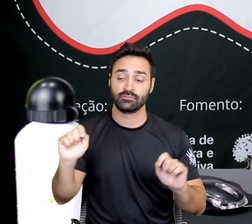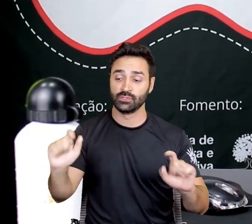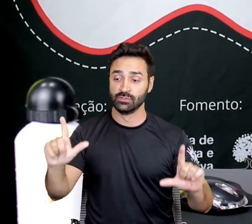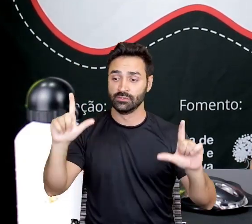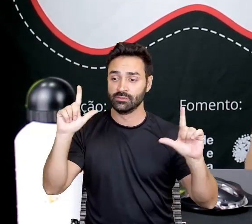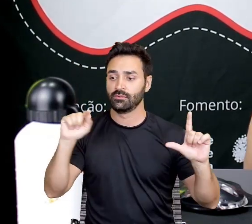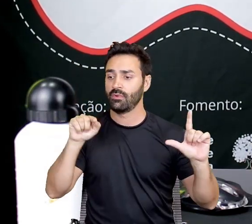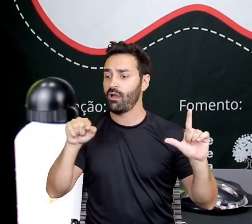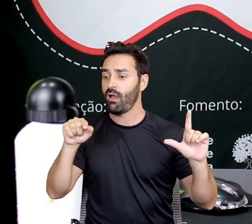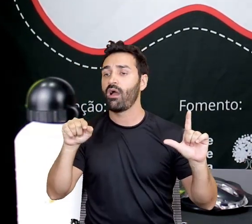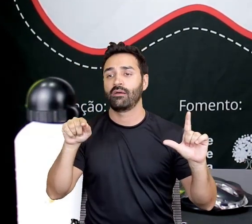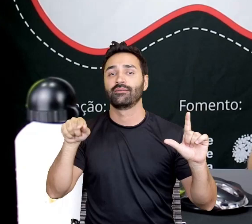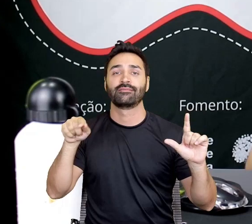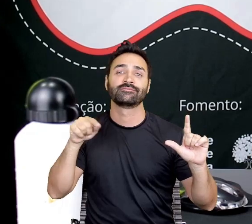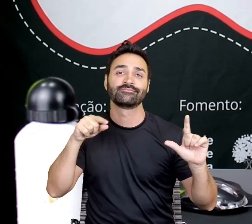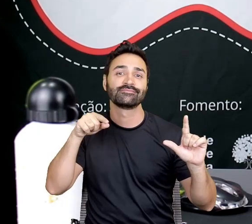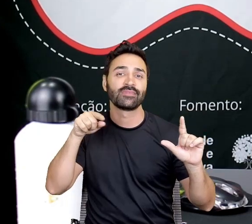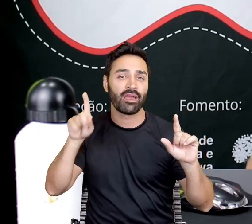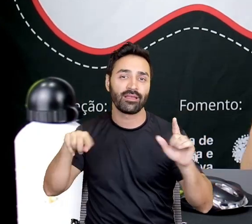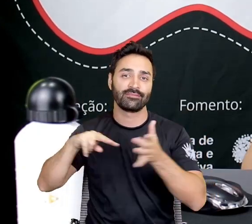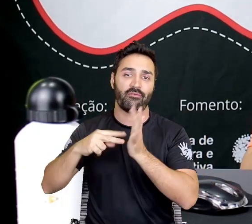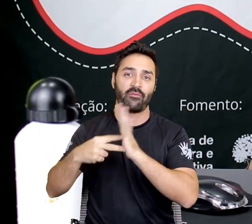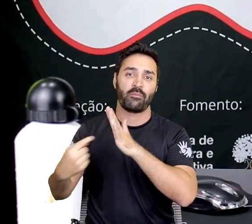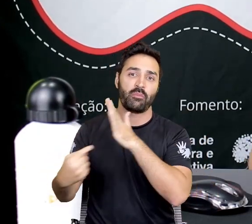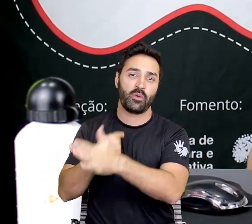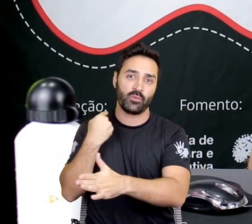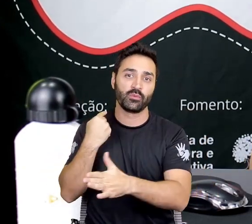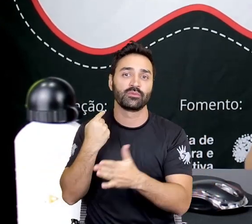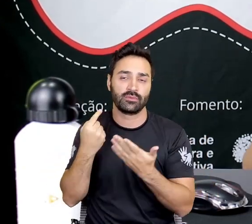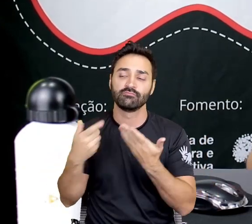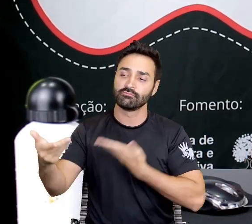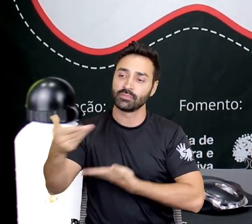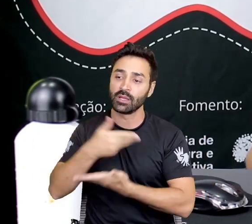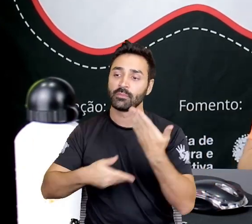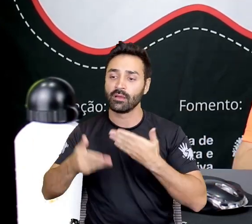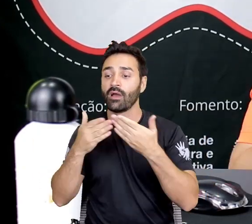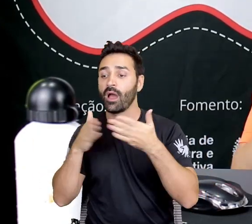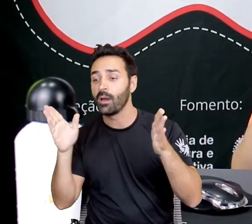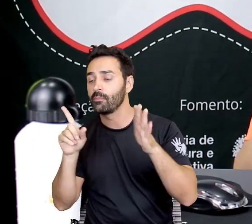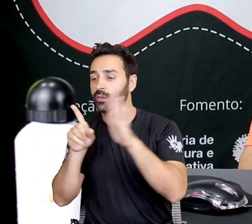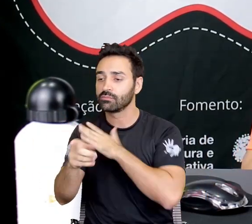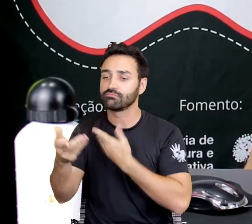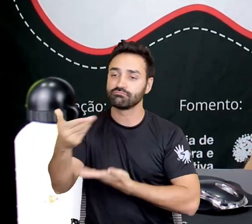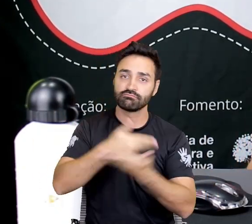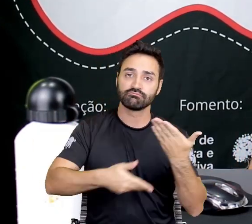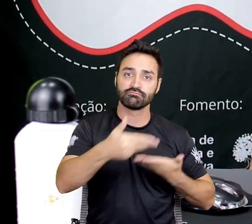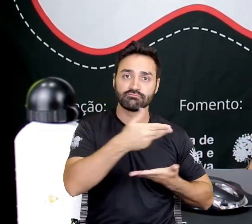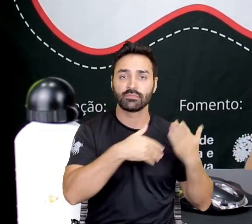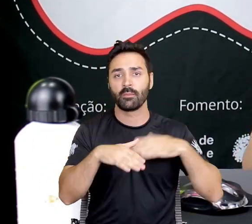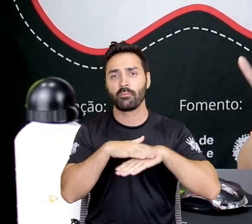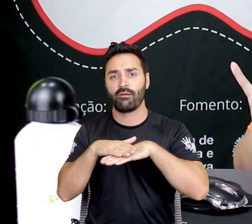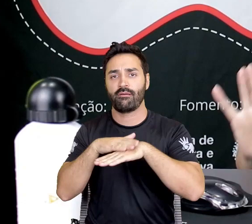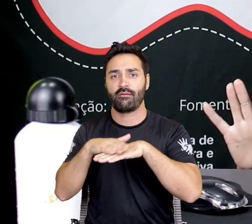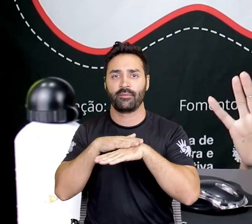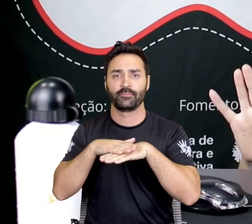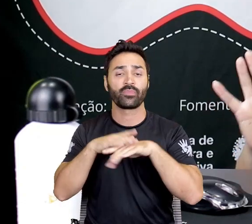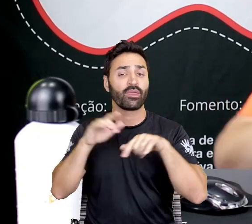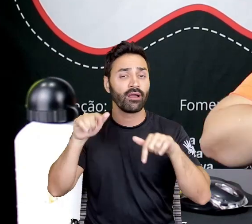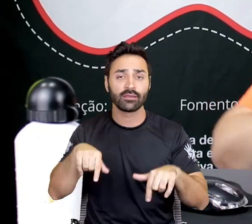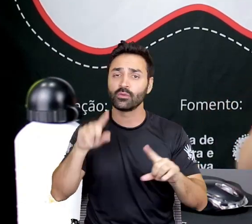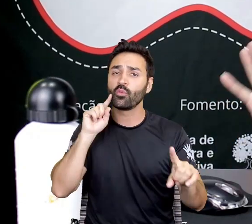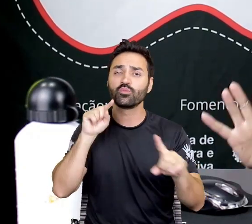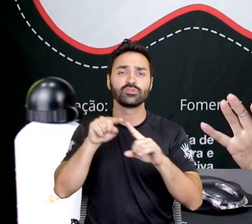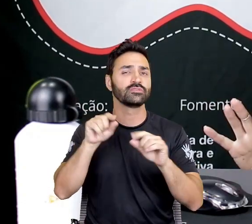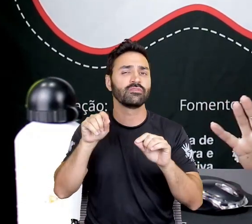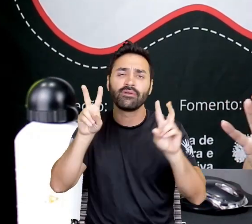e quando alguém quiser interagir, quiser falar, a gente vai trazendo um a um e a gente vai fazendo essa conversa. Porque a intenção é exatamente essa, que a gente